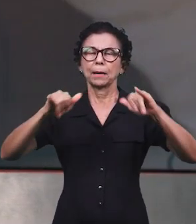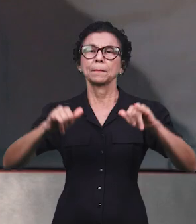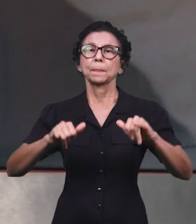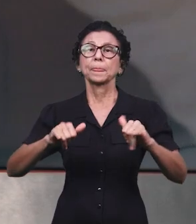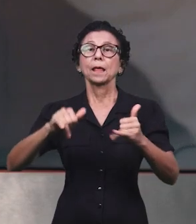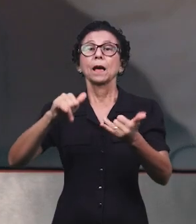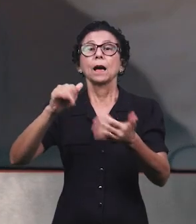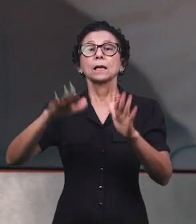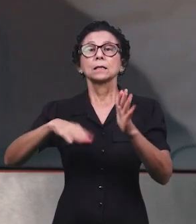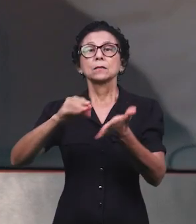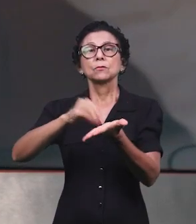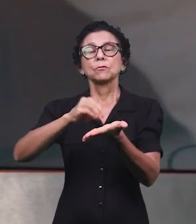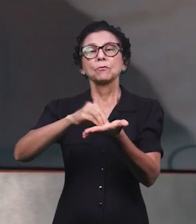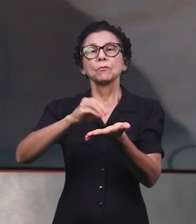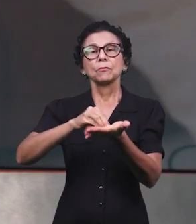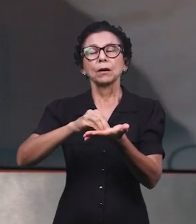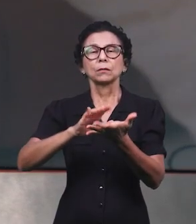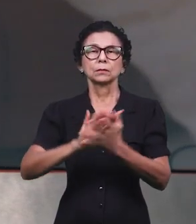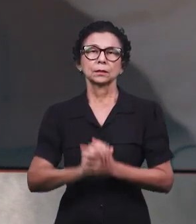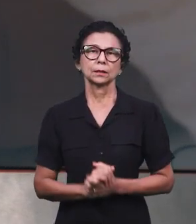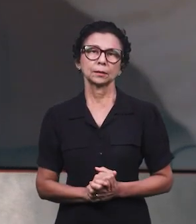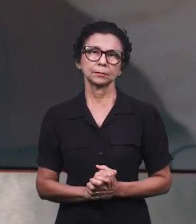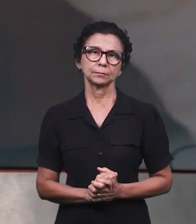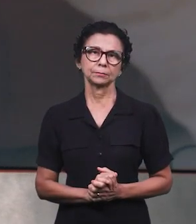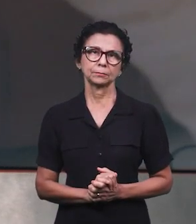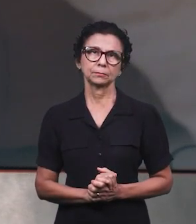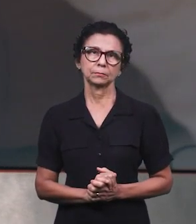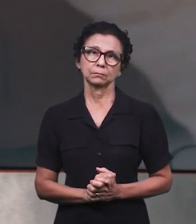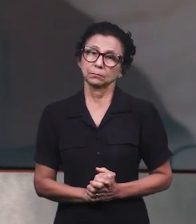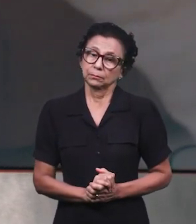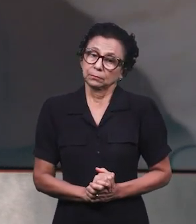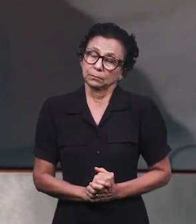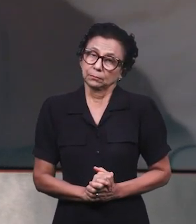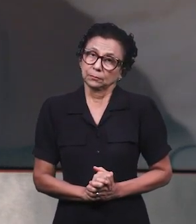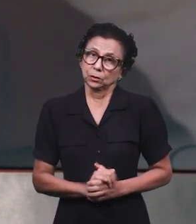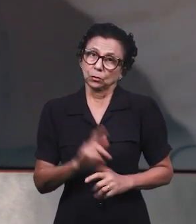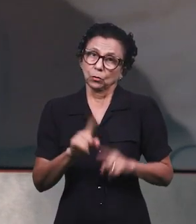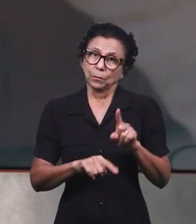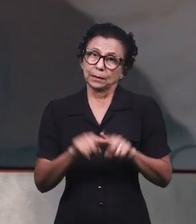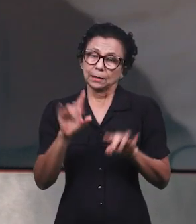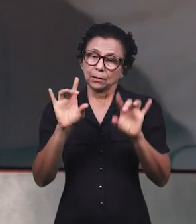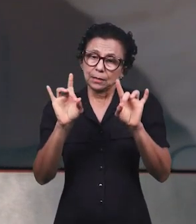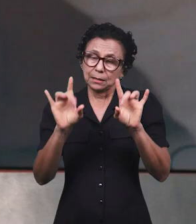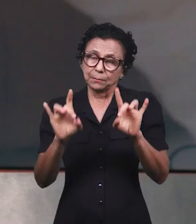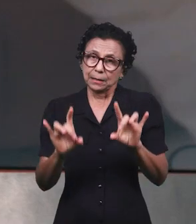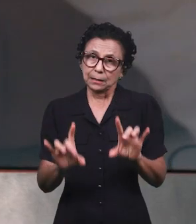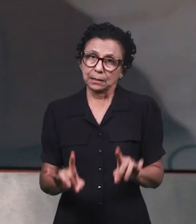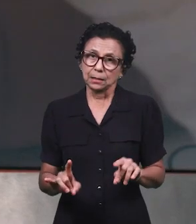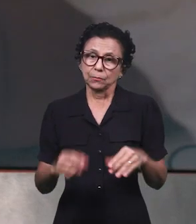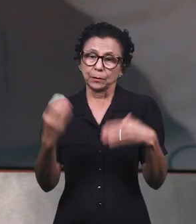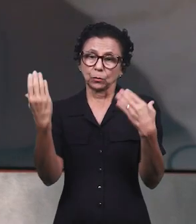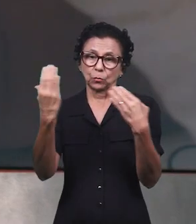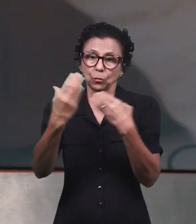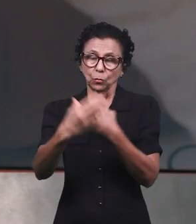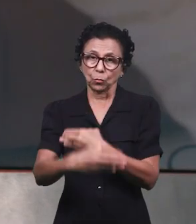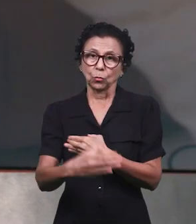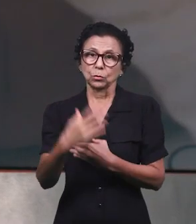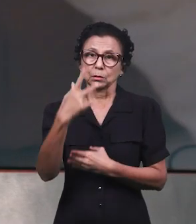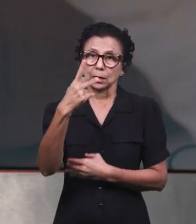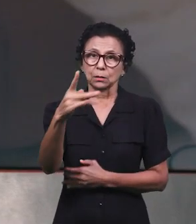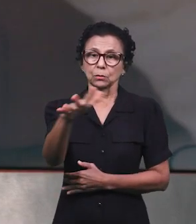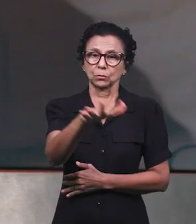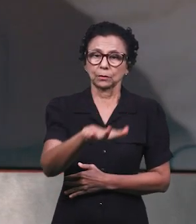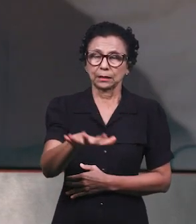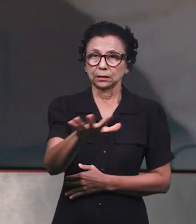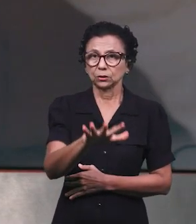vezes, uma preparação específica para concursos locais. E, às vezes, vai ter um concurso aí local, onde você mora, um cargo